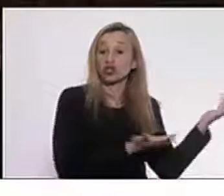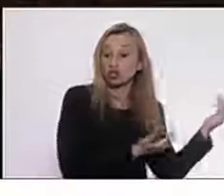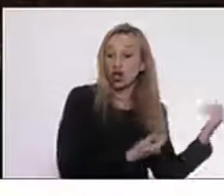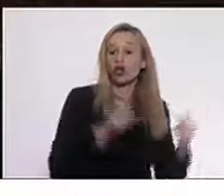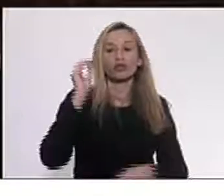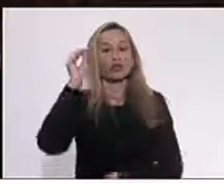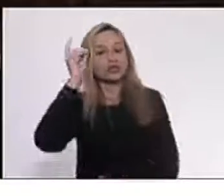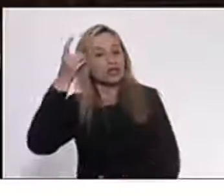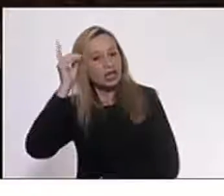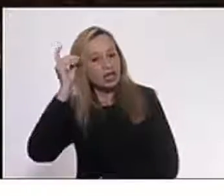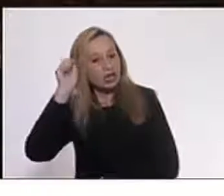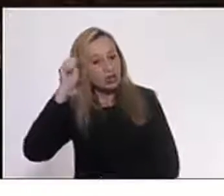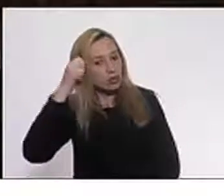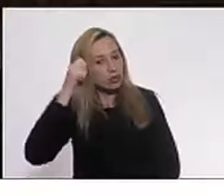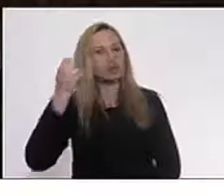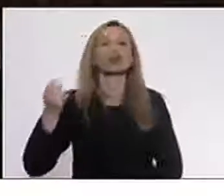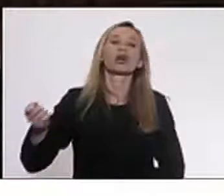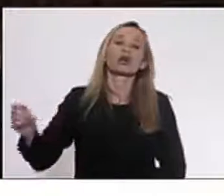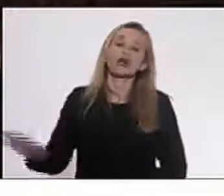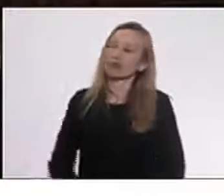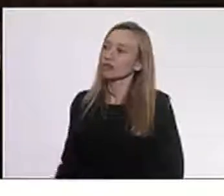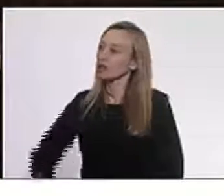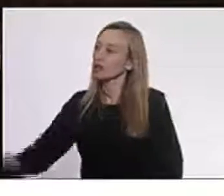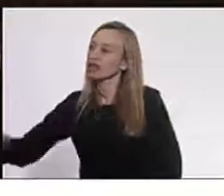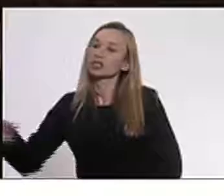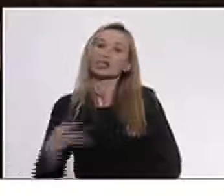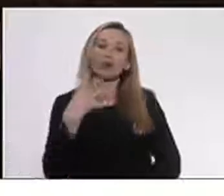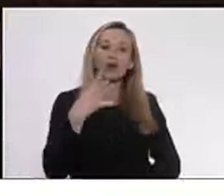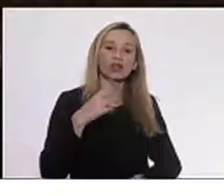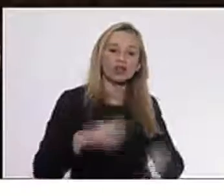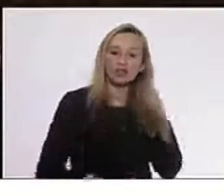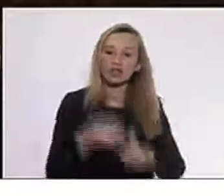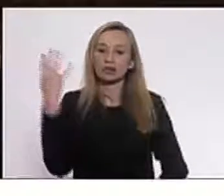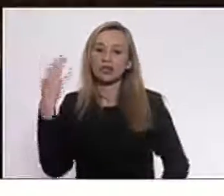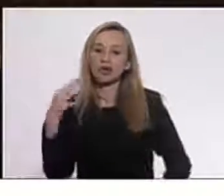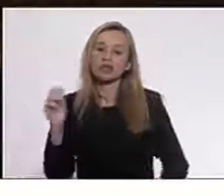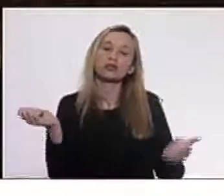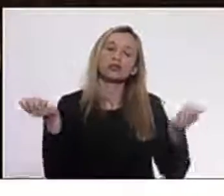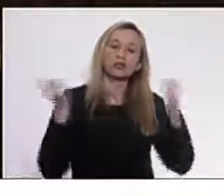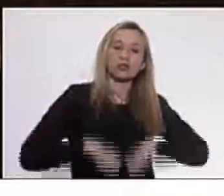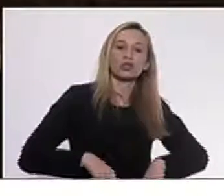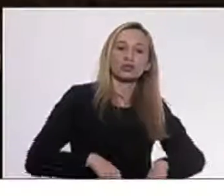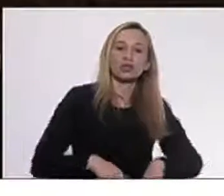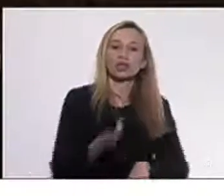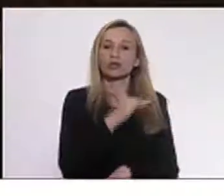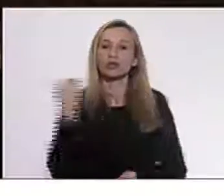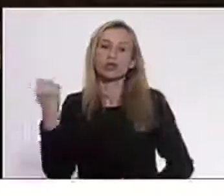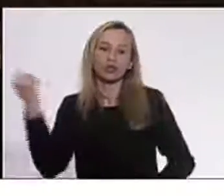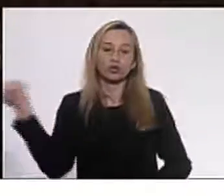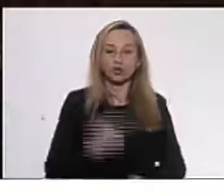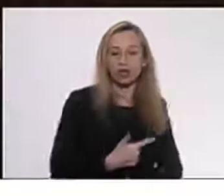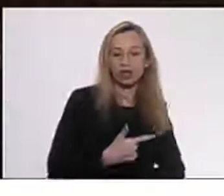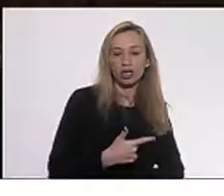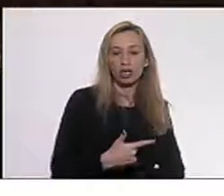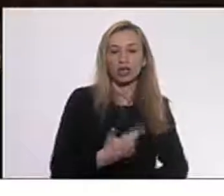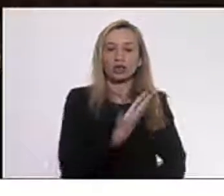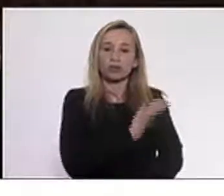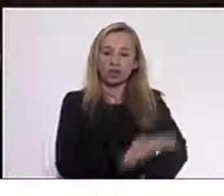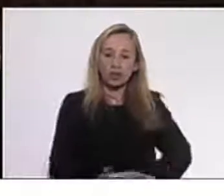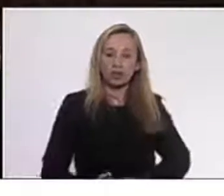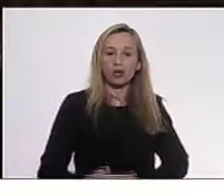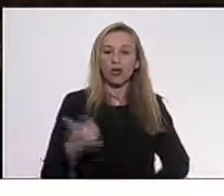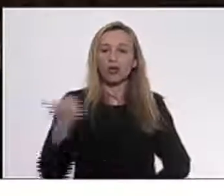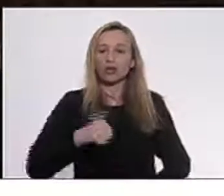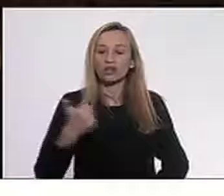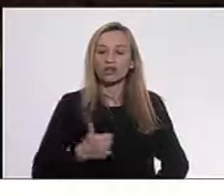negros periféricos, que têm 4 vezes mais possibilidades de morrer do que um jovem branco e 11